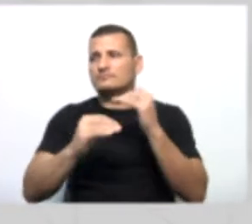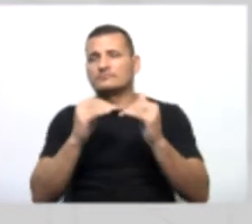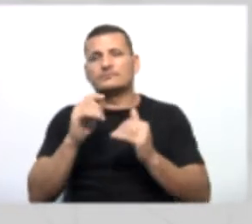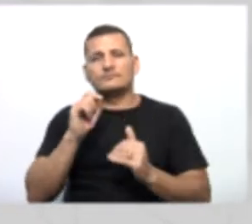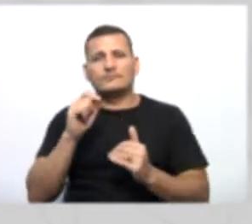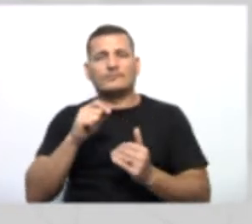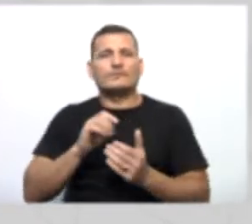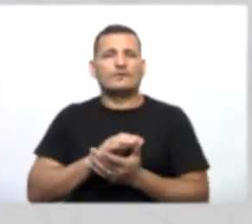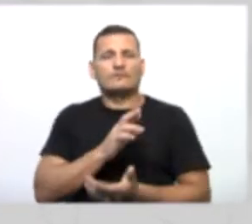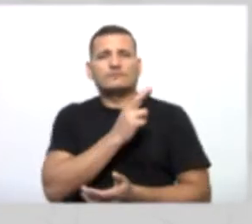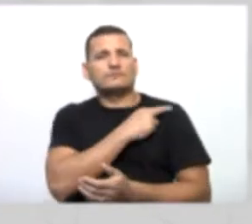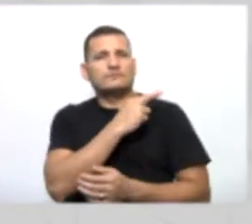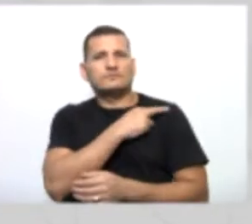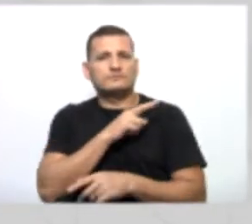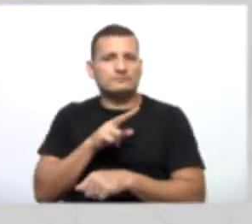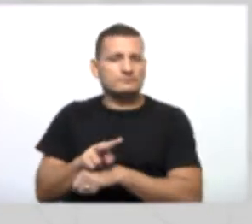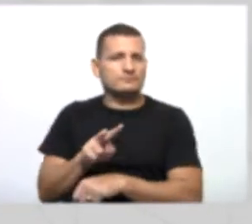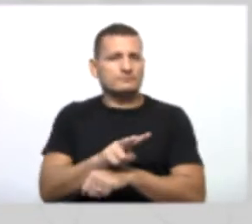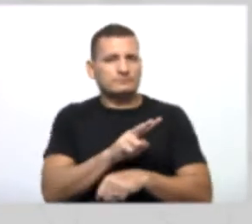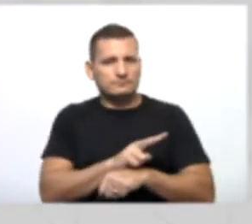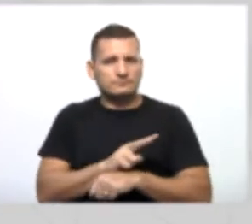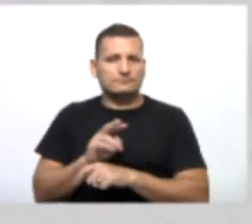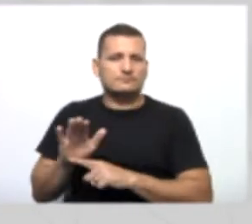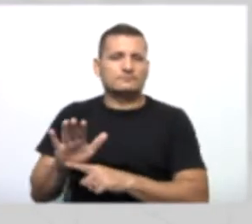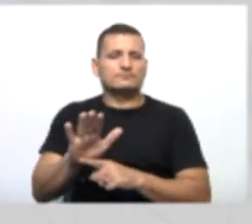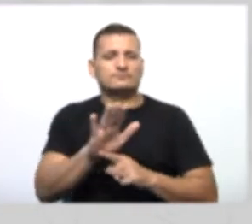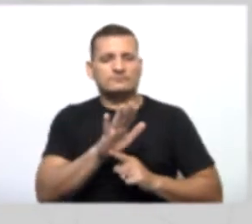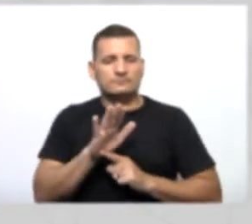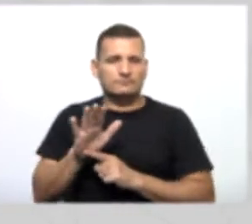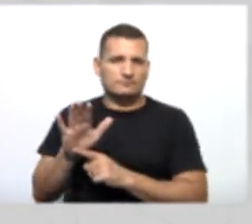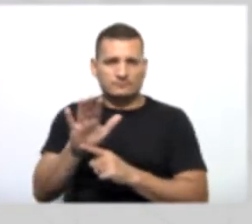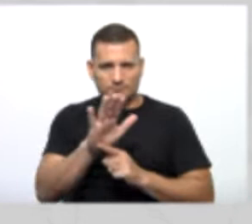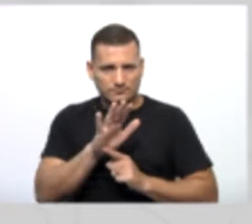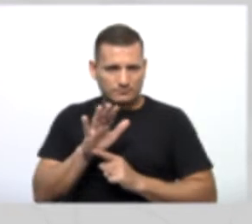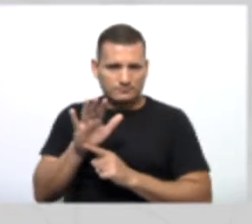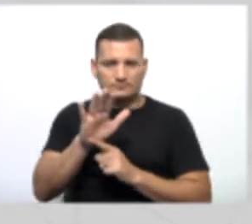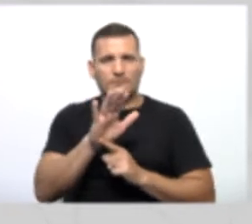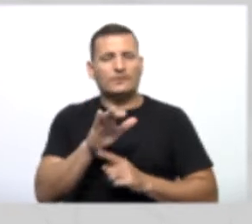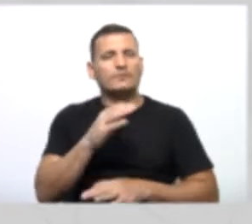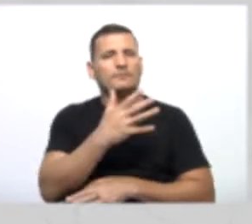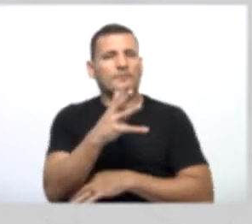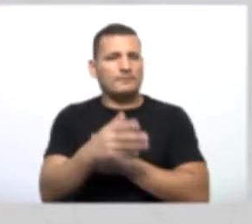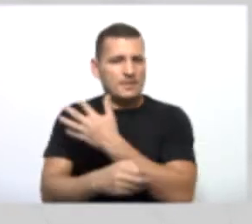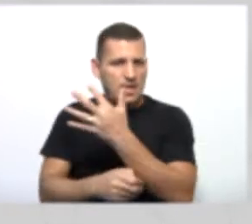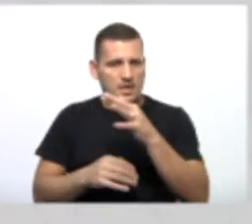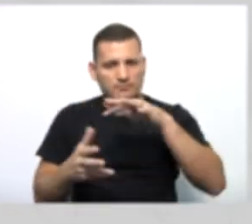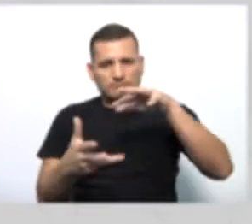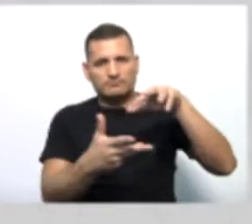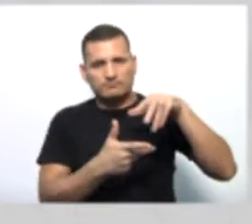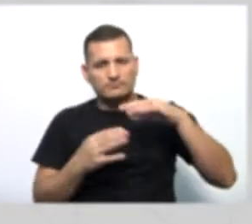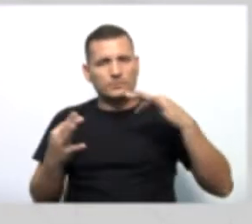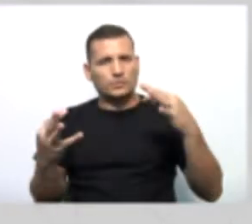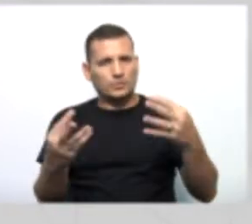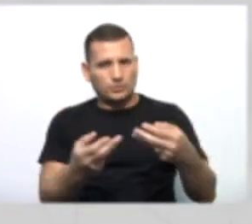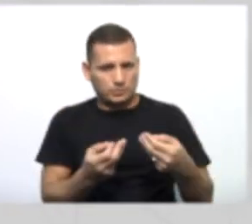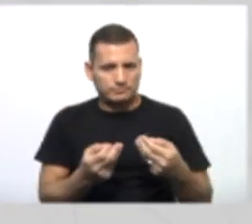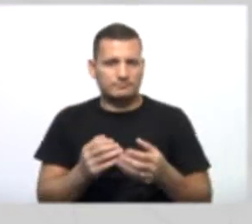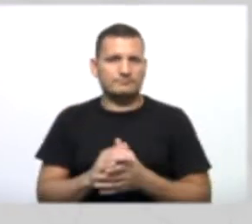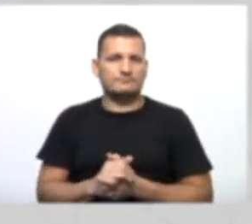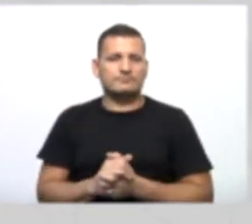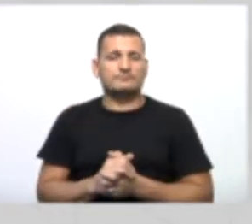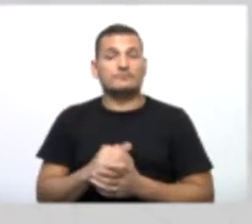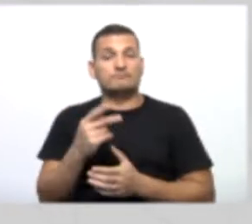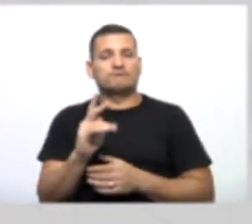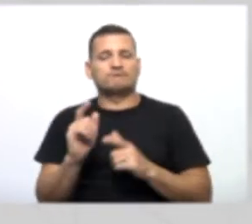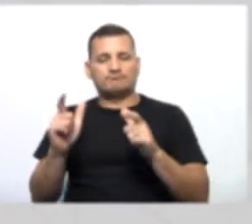compromisso de preservar e ajudar o ecossistema e a partir de onde moram, tá certo? Do